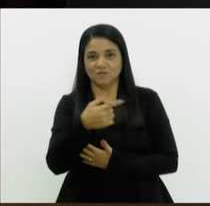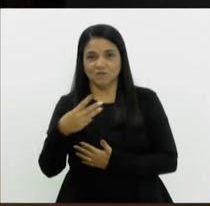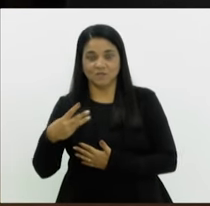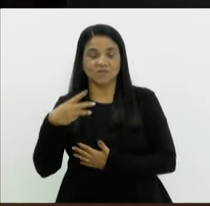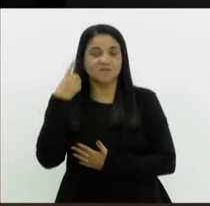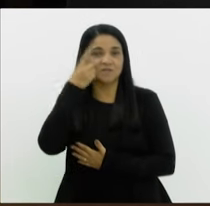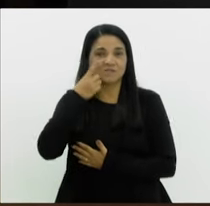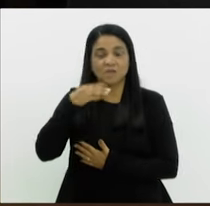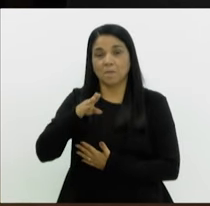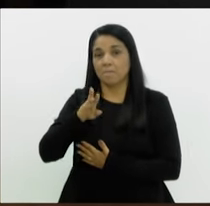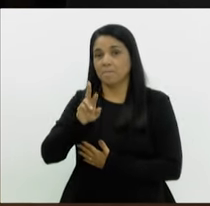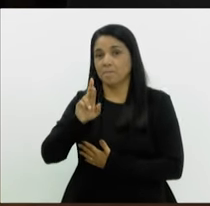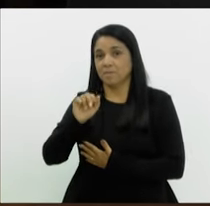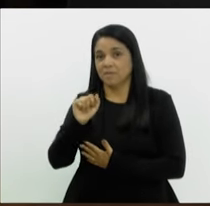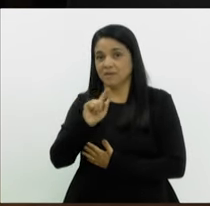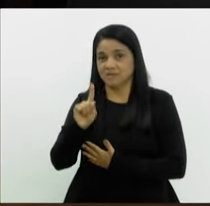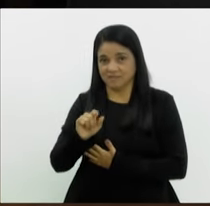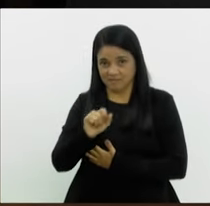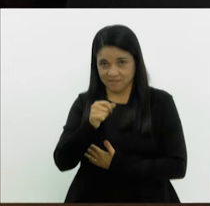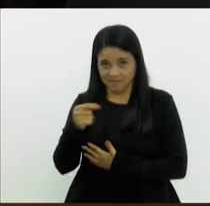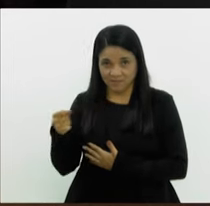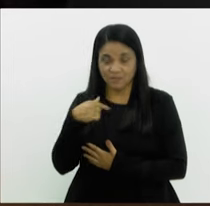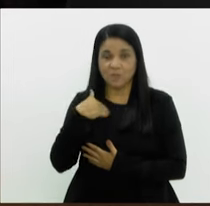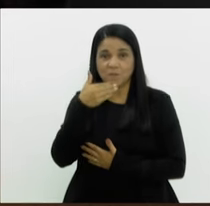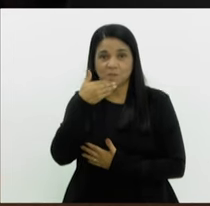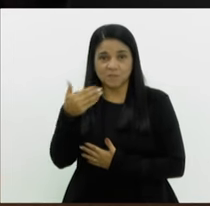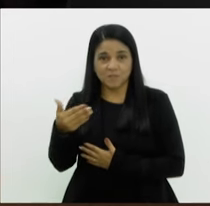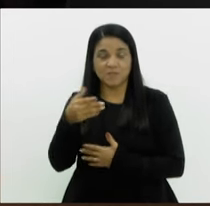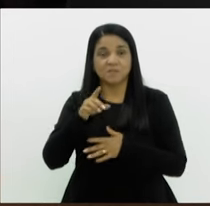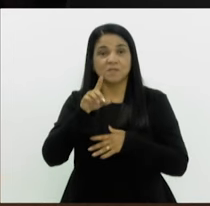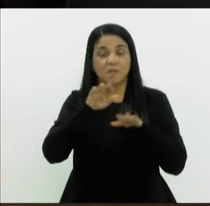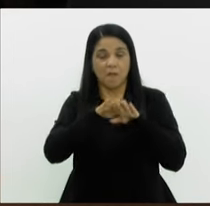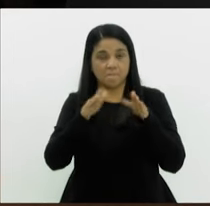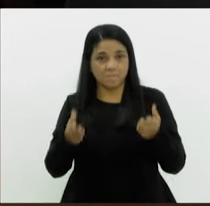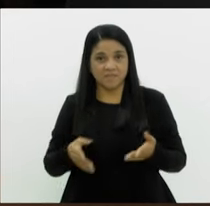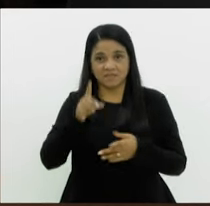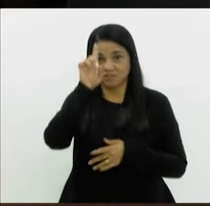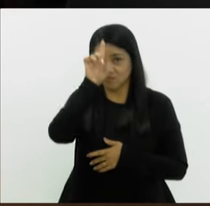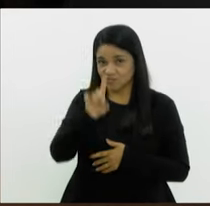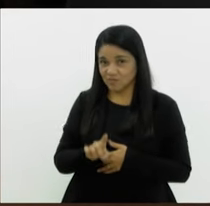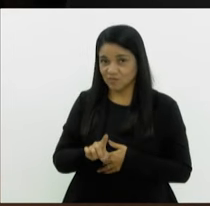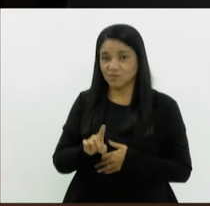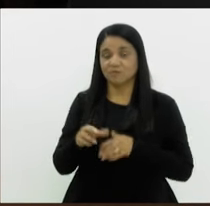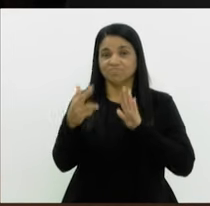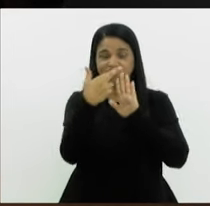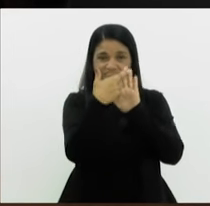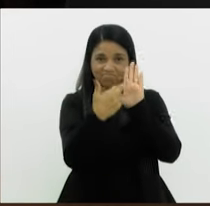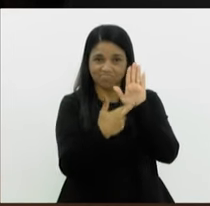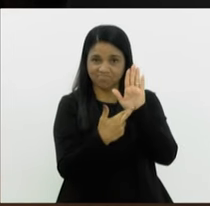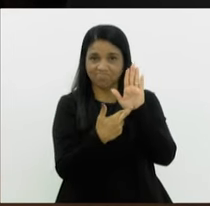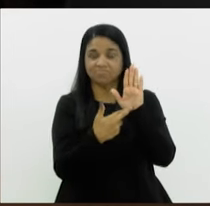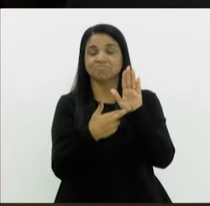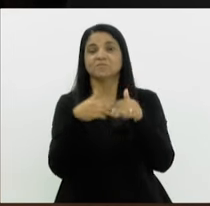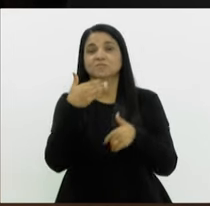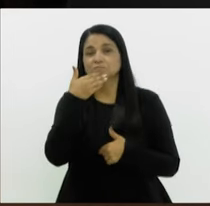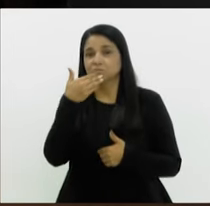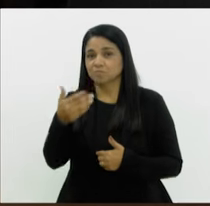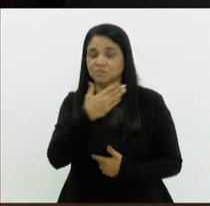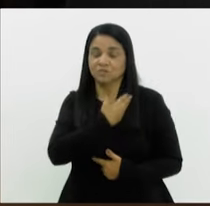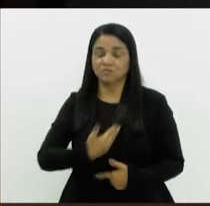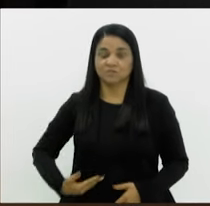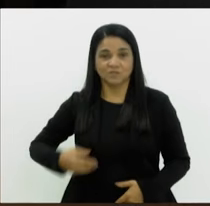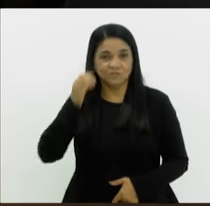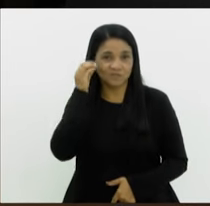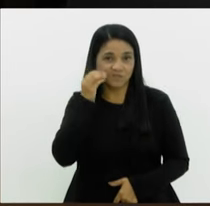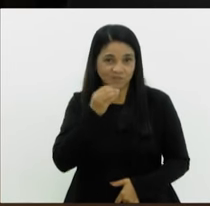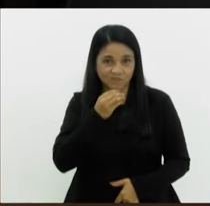deputado Brazão, que requer à mesa diretora, nos termos regimentais, seja oficiado o excelentíssimo senhor governador do Estado do Rio de